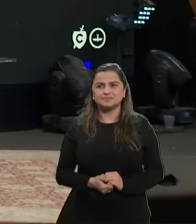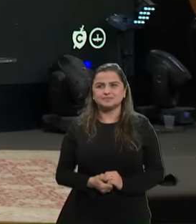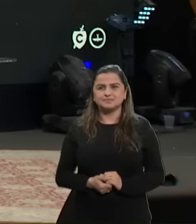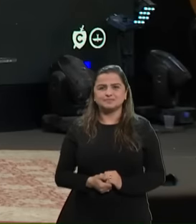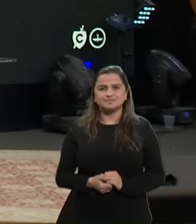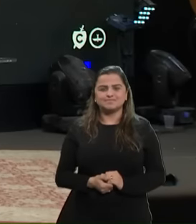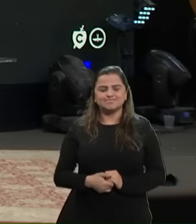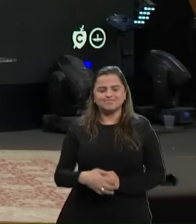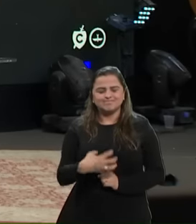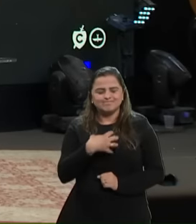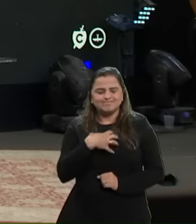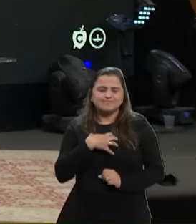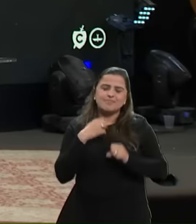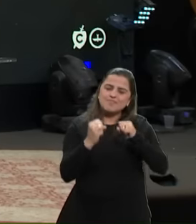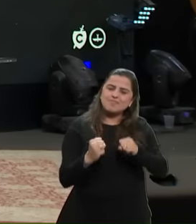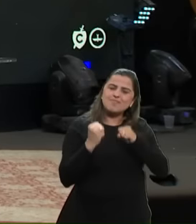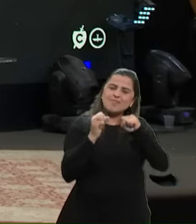Ai, eu estou sentindo o poder de Deus.